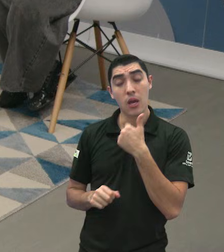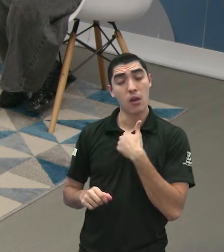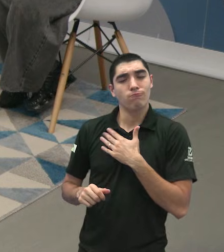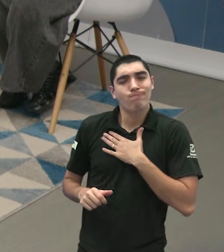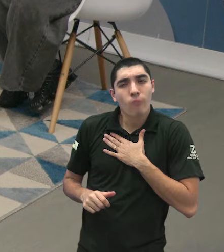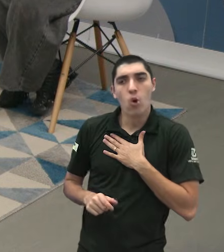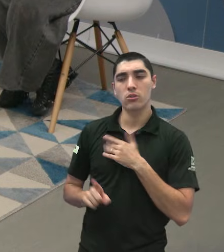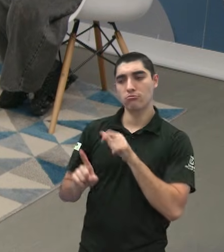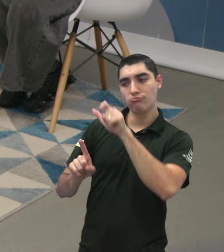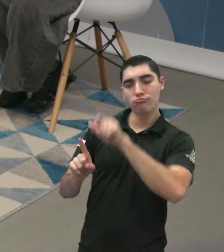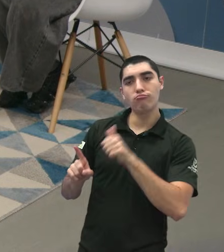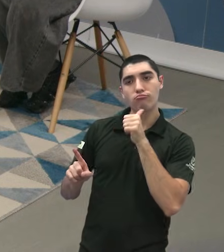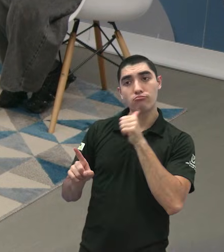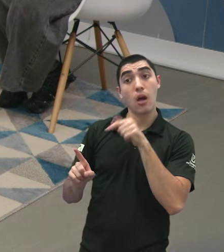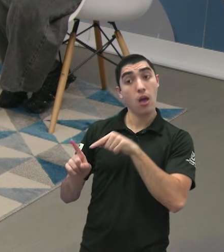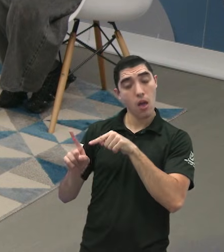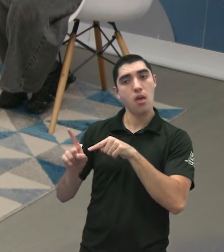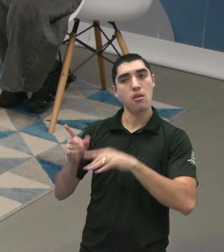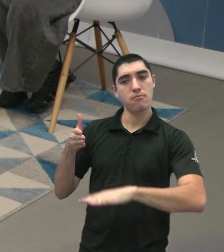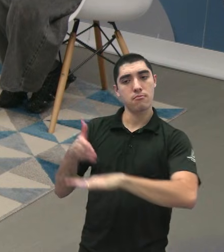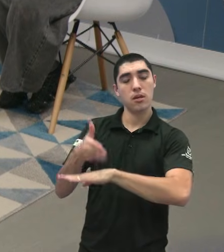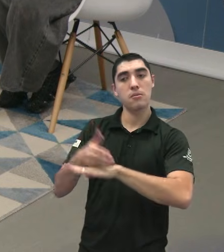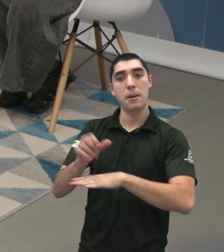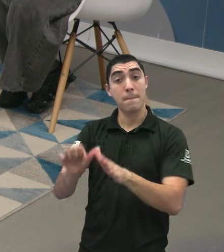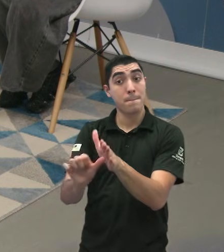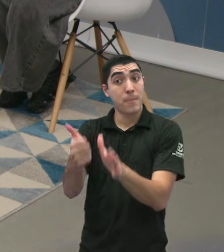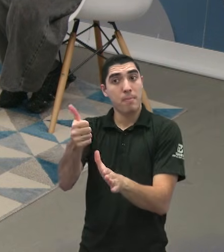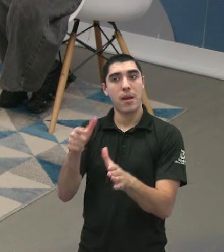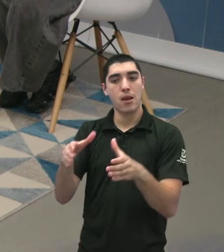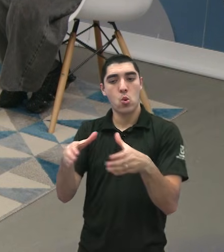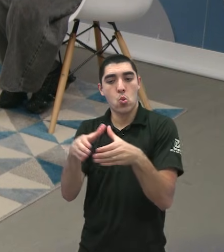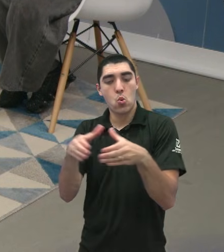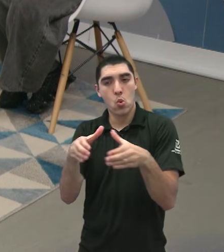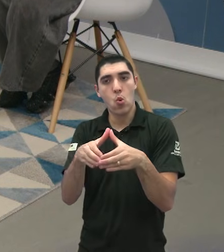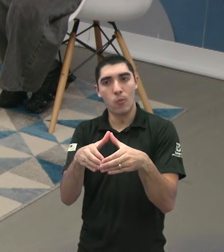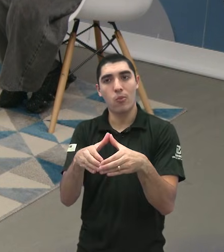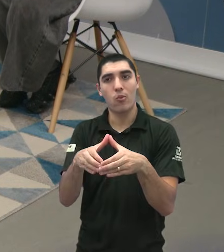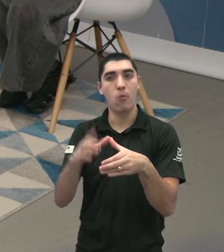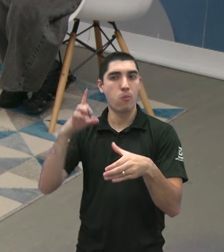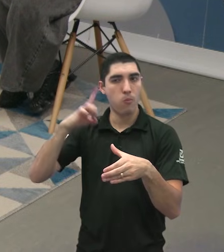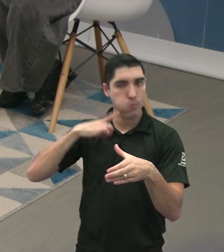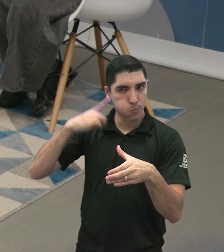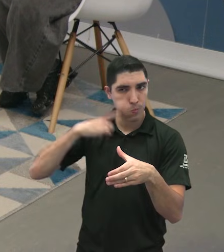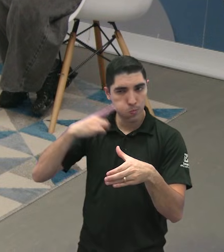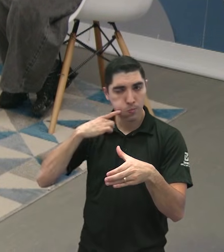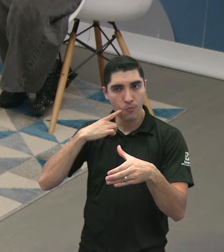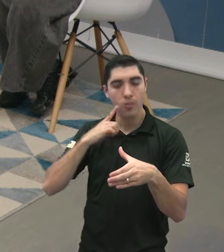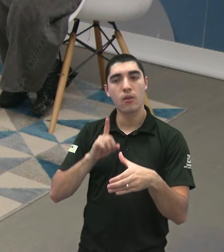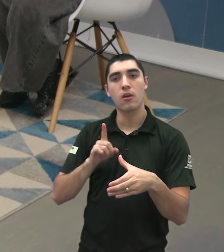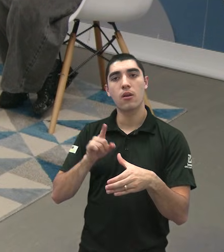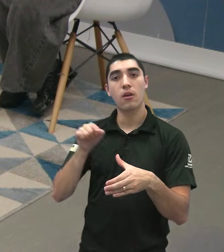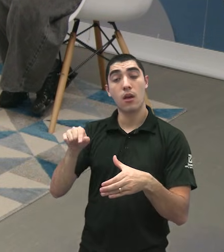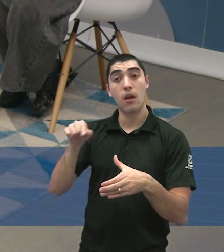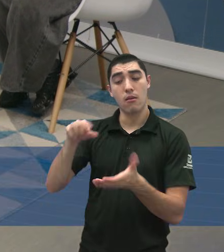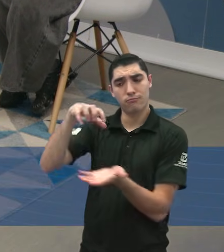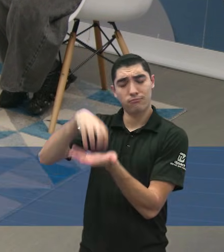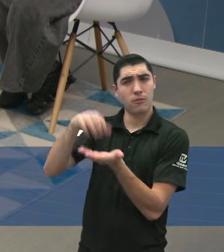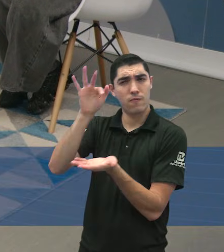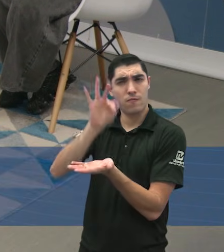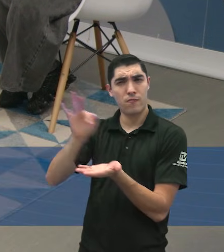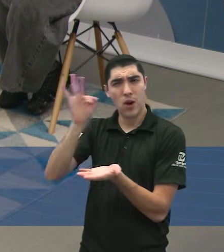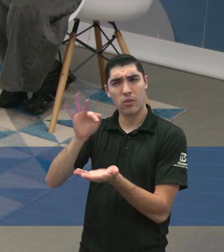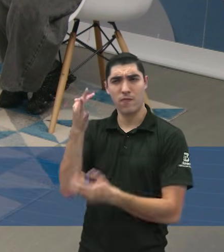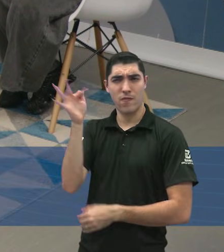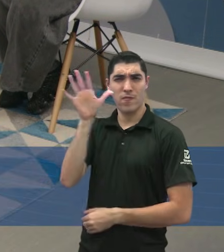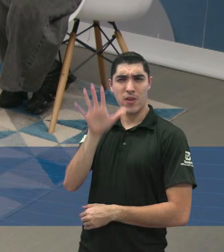gosto muito dela porque ela faz parte da primeira turma de advocacia de das maiores